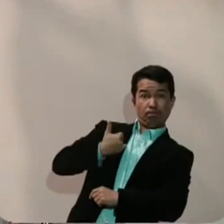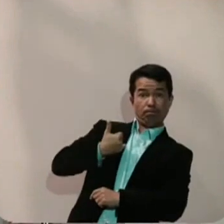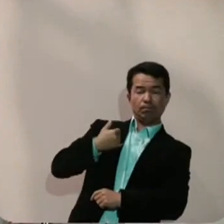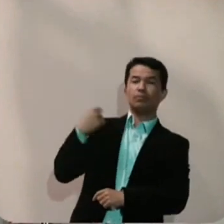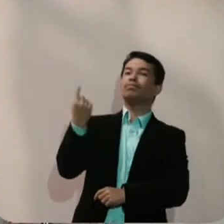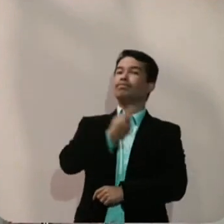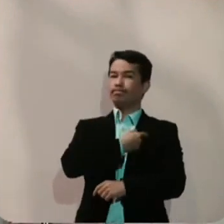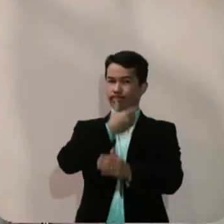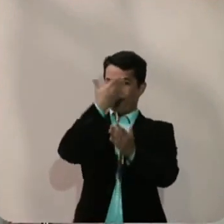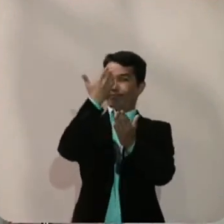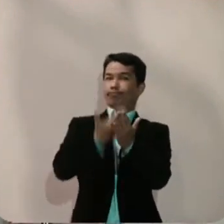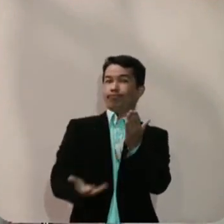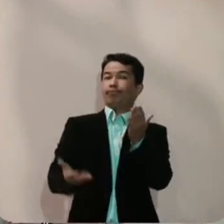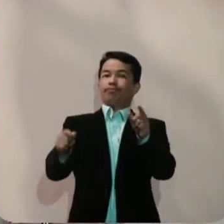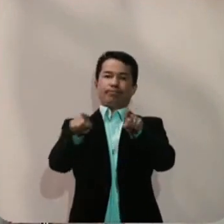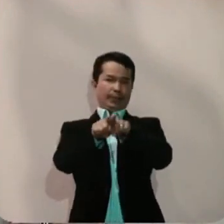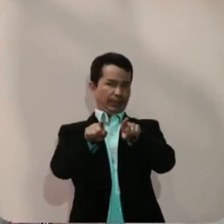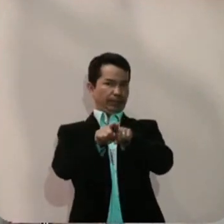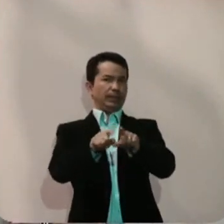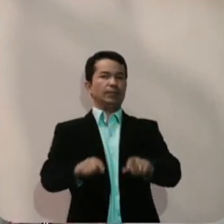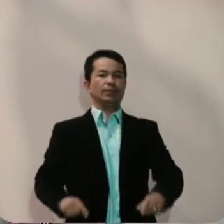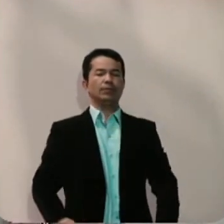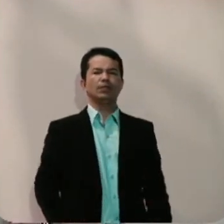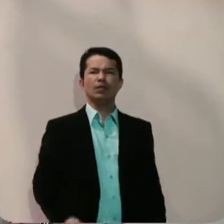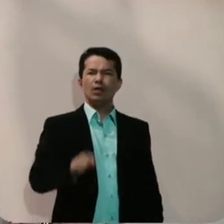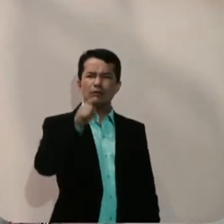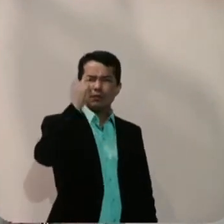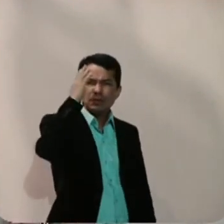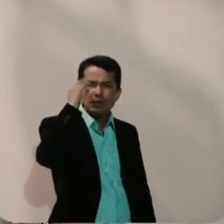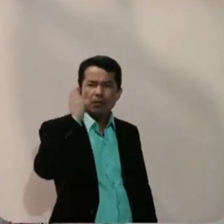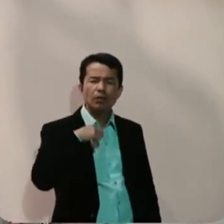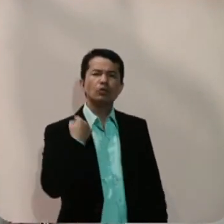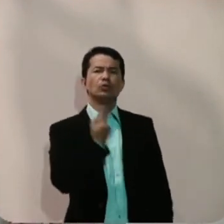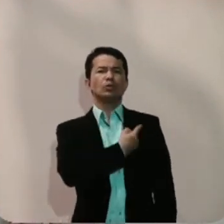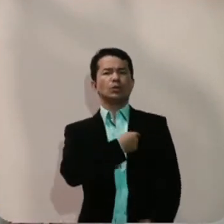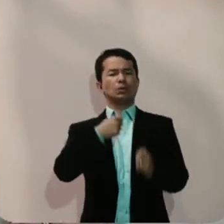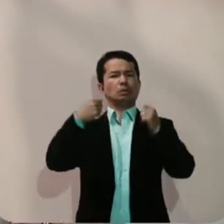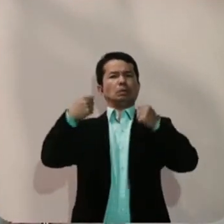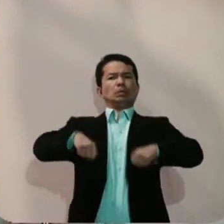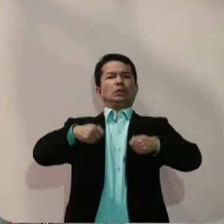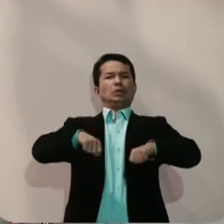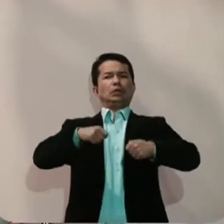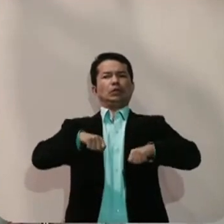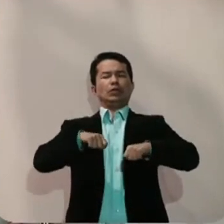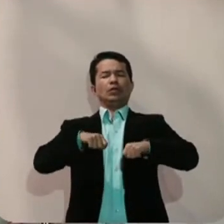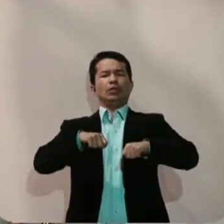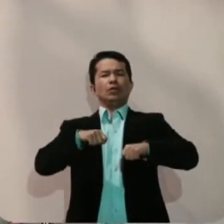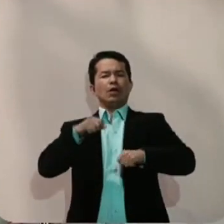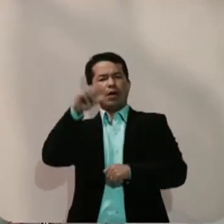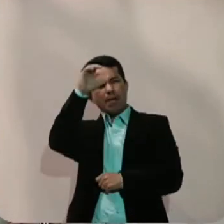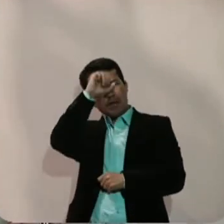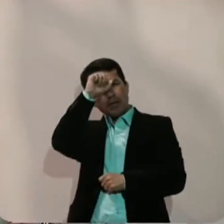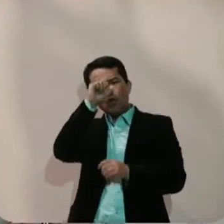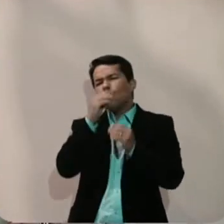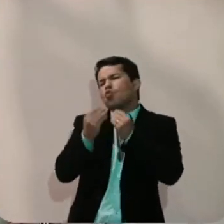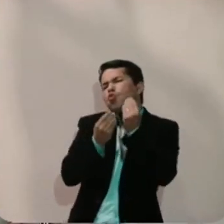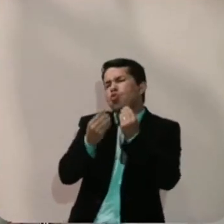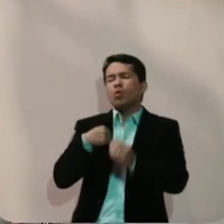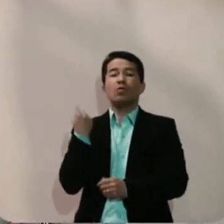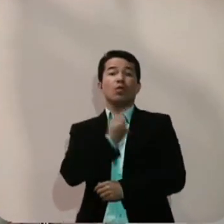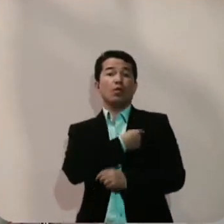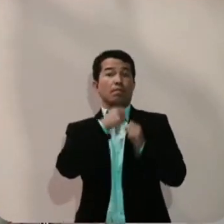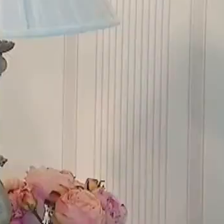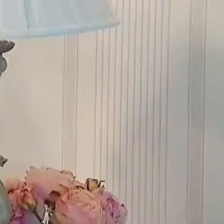fala. O próximo recurso para se vencer a crise é não se fechar